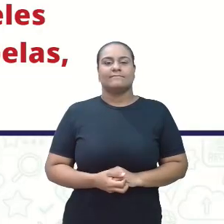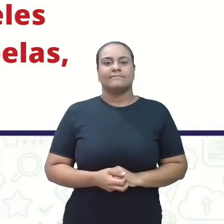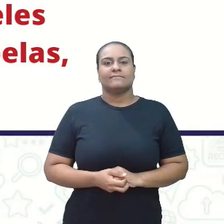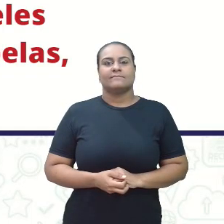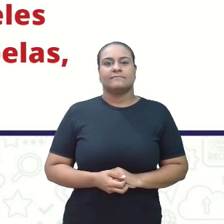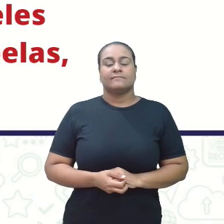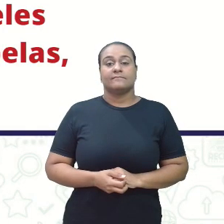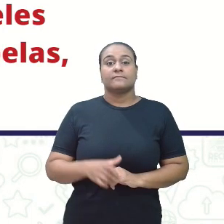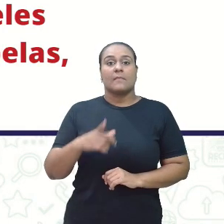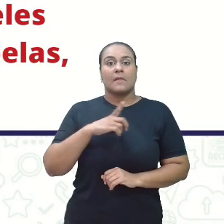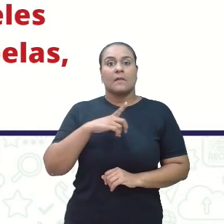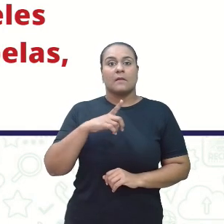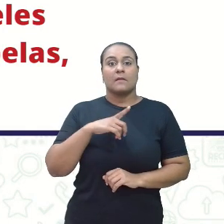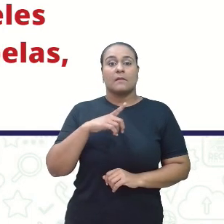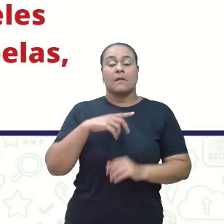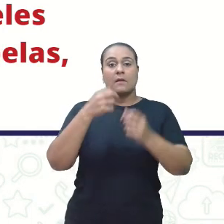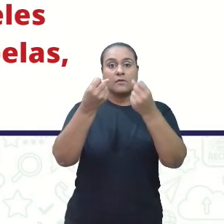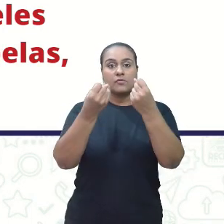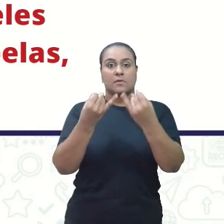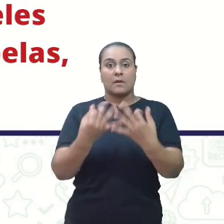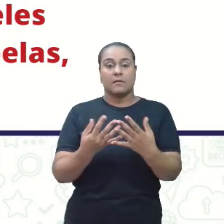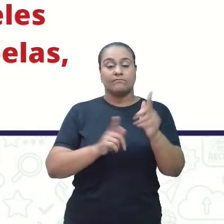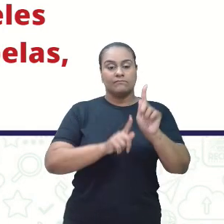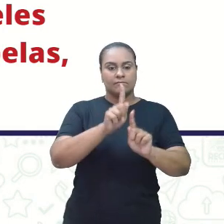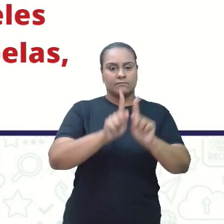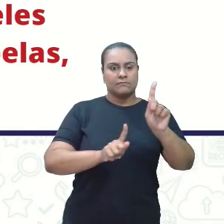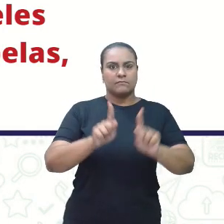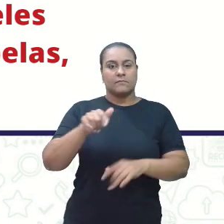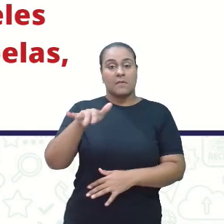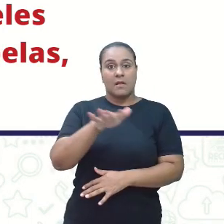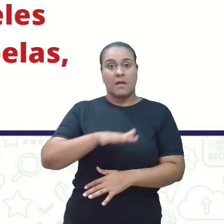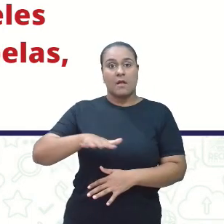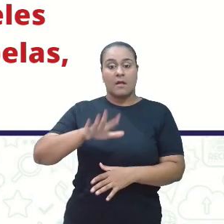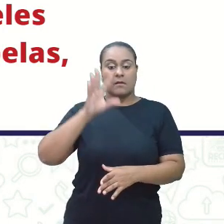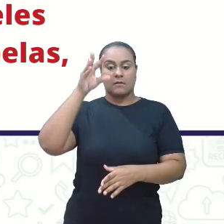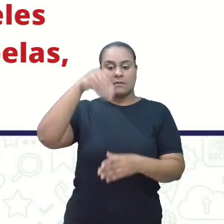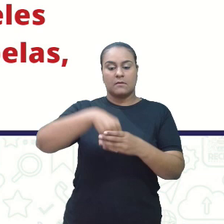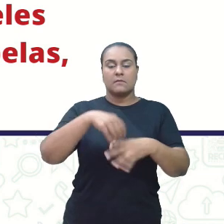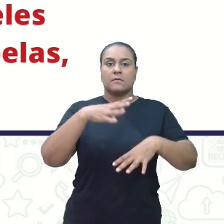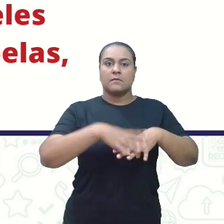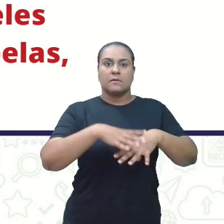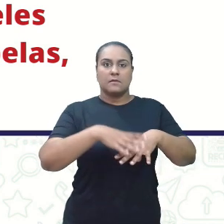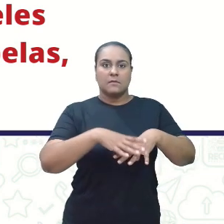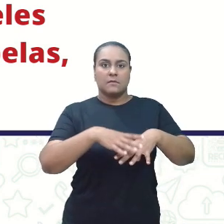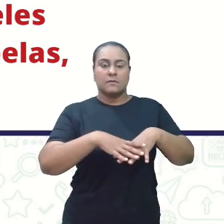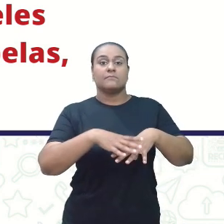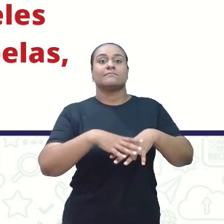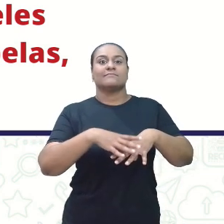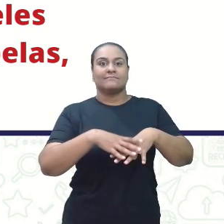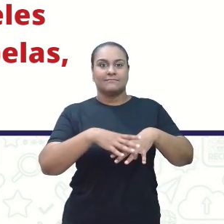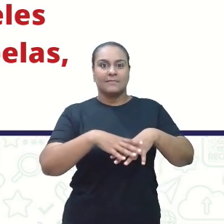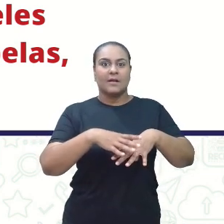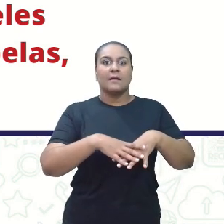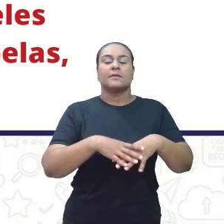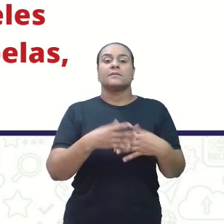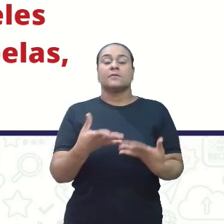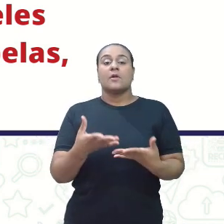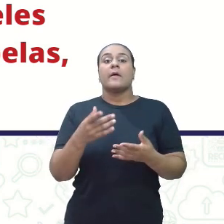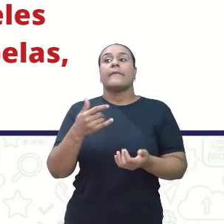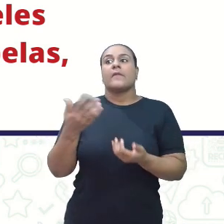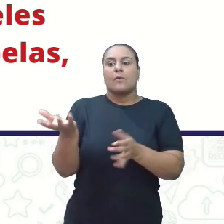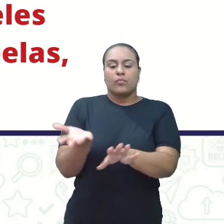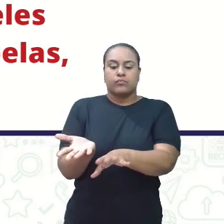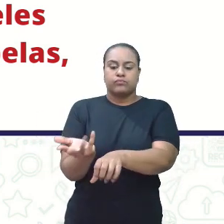Então, eu tenho aqui uma definição, ó. A estatística é a área da matemática que se dedica, entre outras coisas, ao armazenamento